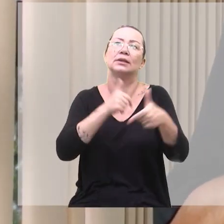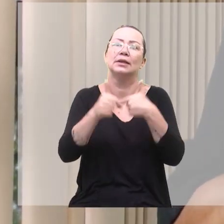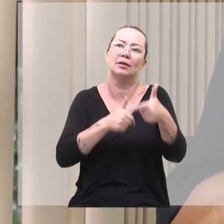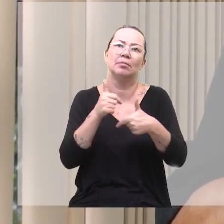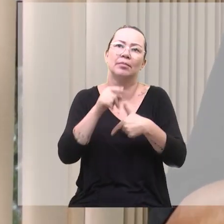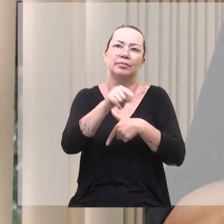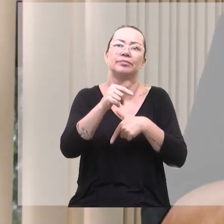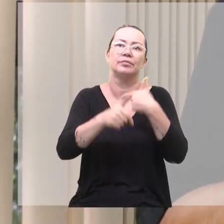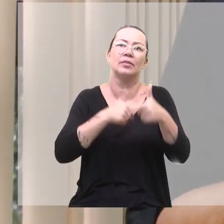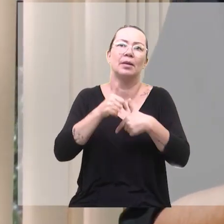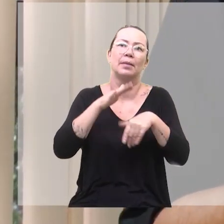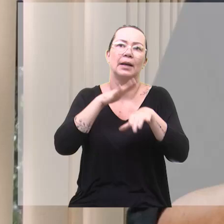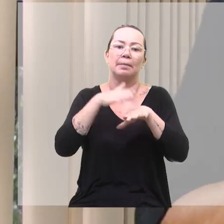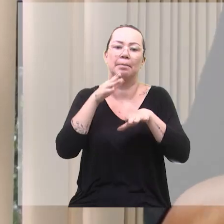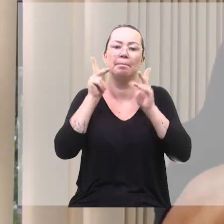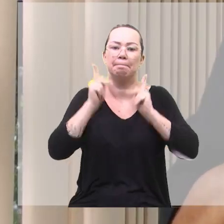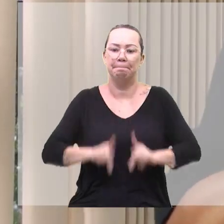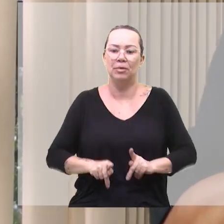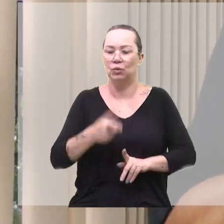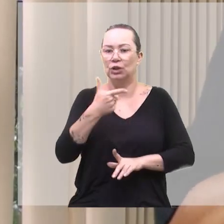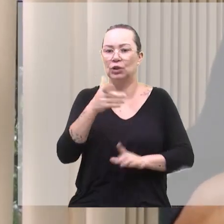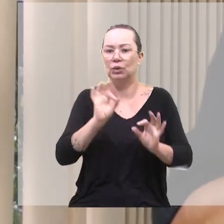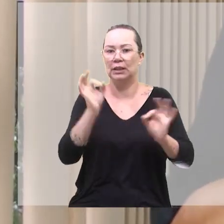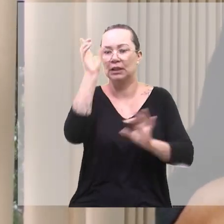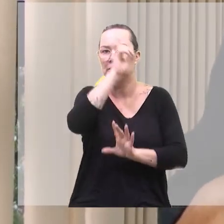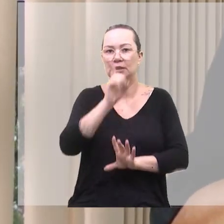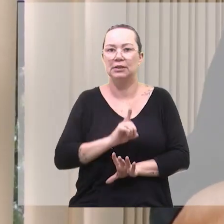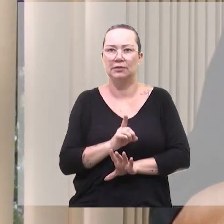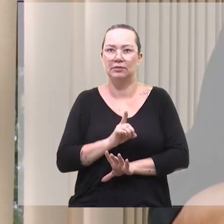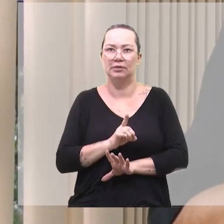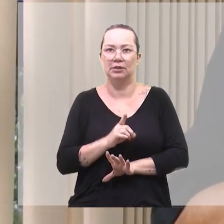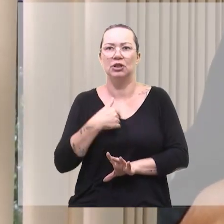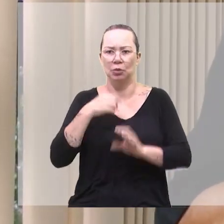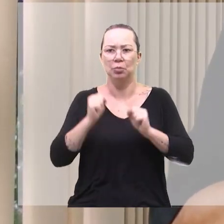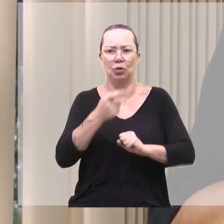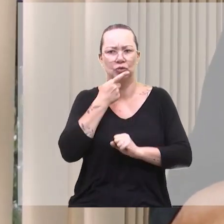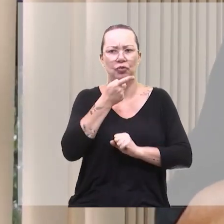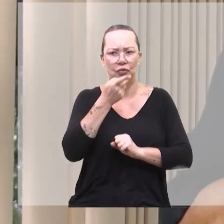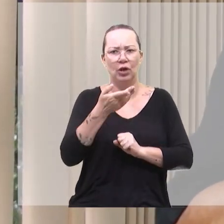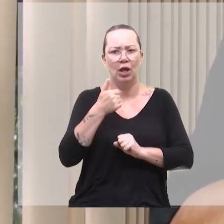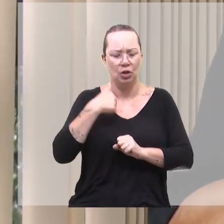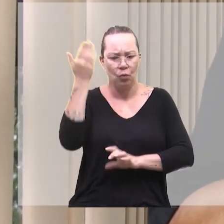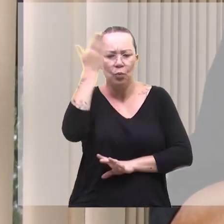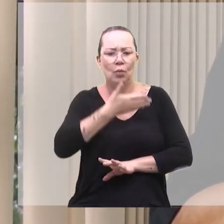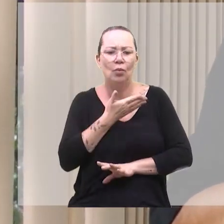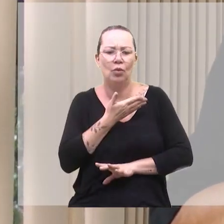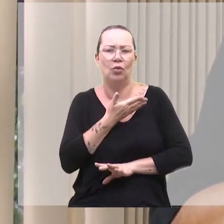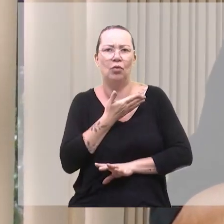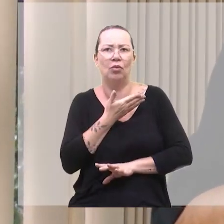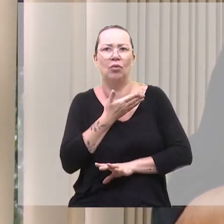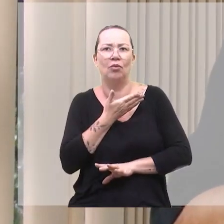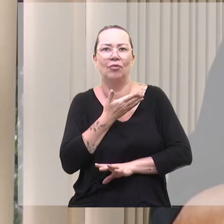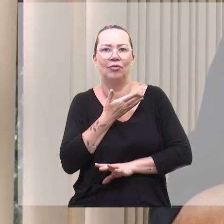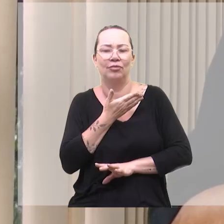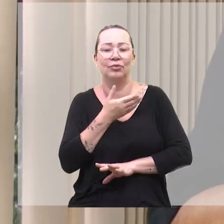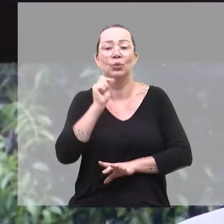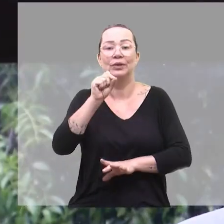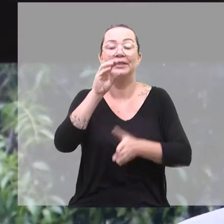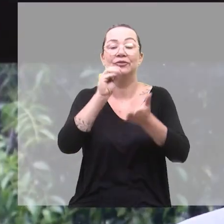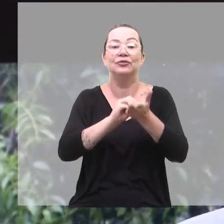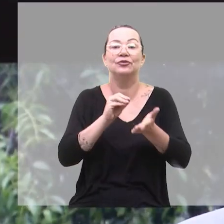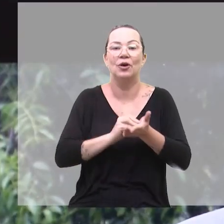Ele consegue trabalhar. Ele trabalha mais do que uma pessoa que não tem deficiência. Isso eu posso falar com conhecimento e provo para